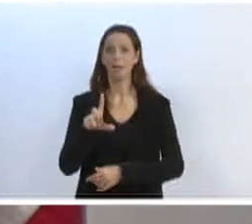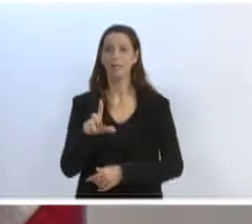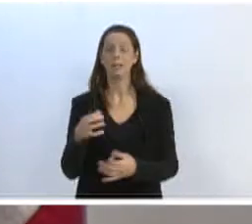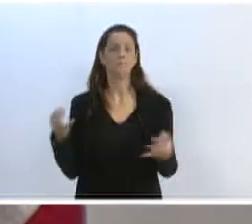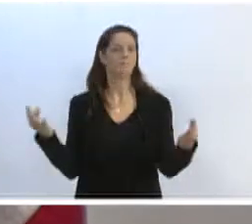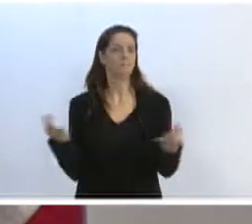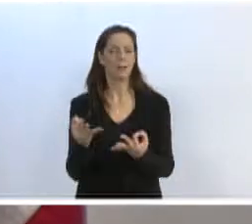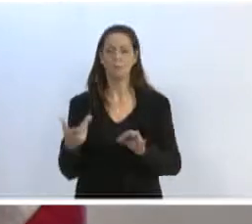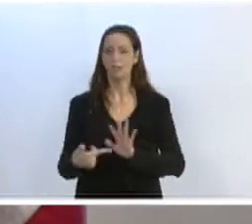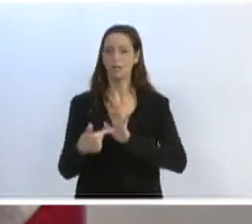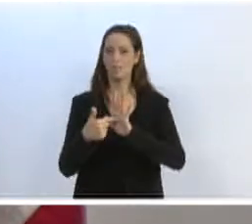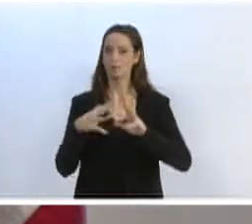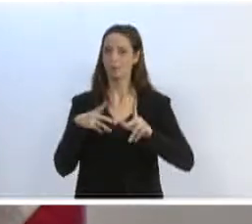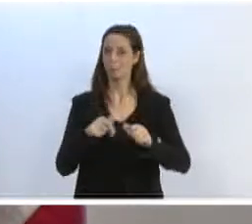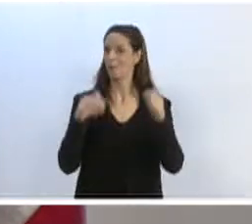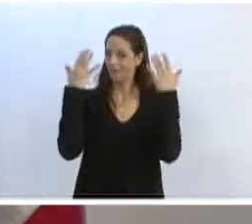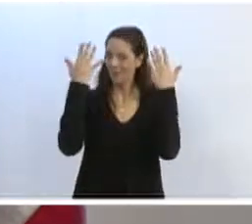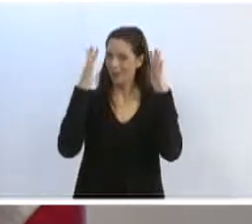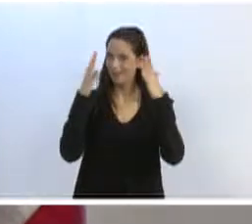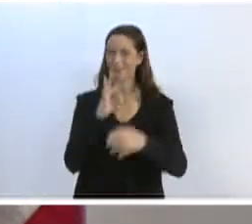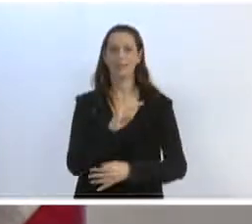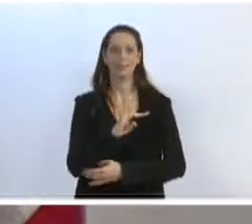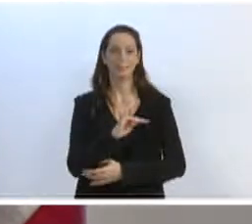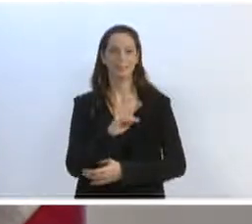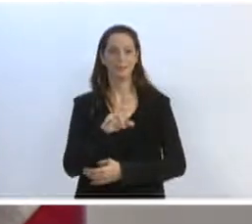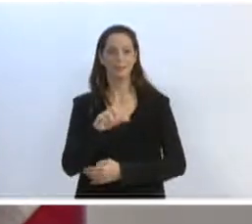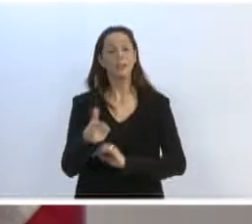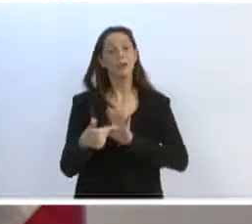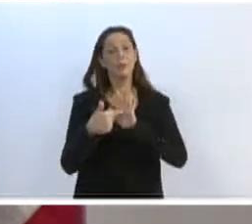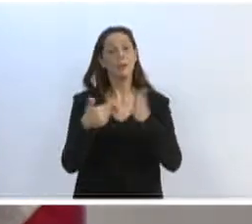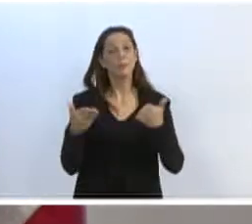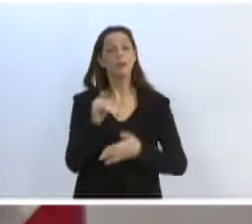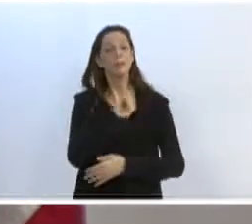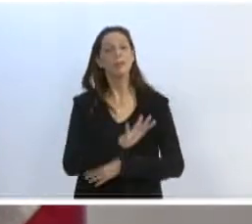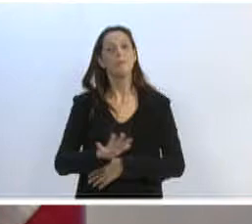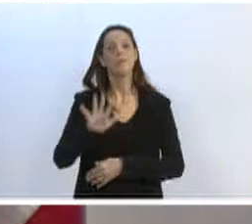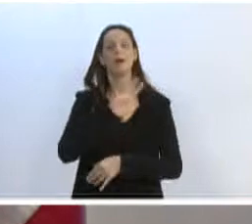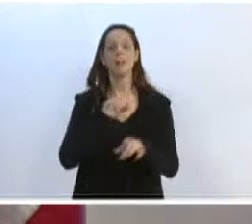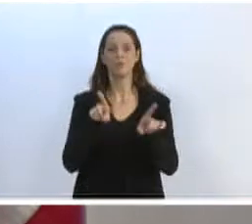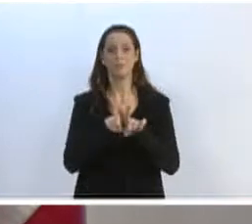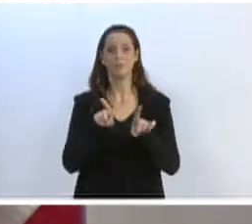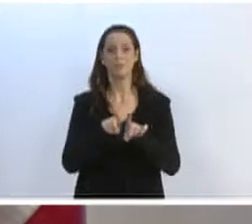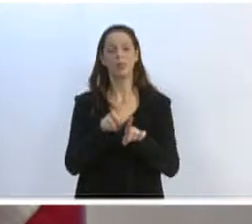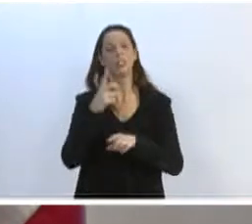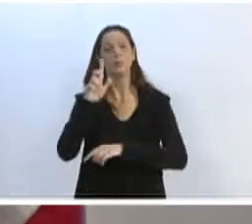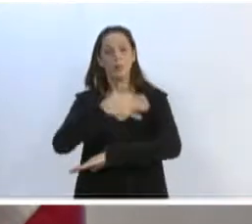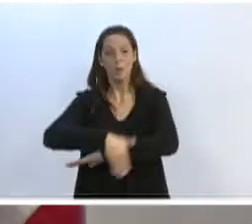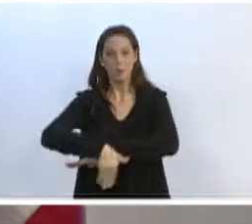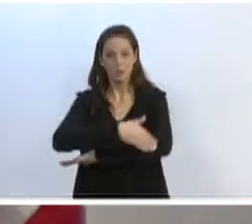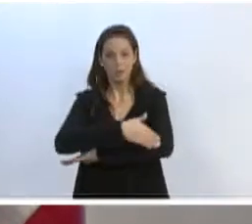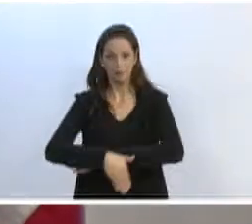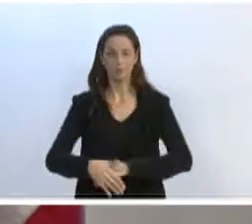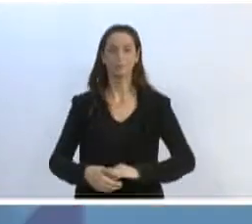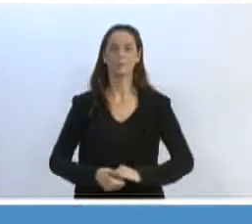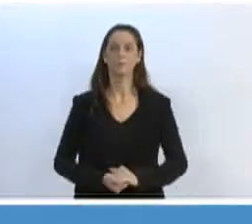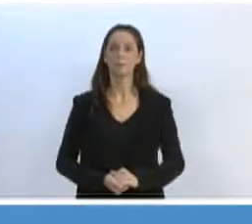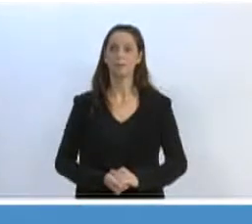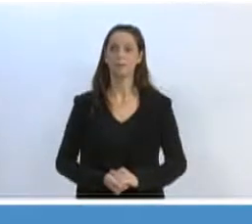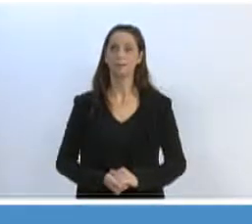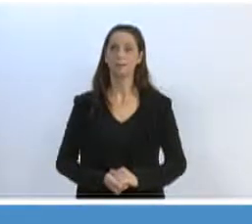ultimamente tvl para vez é colocar essas imagens das obras da rua willian que zeus ênio por gentileza tvl